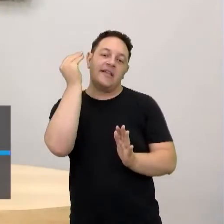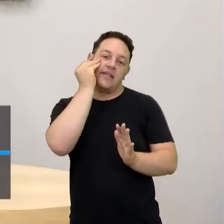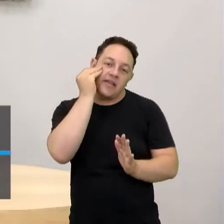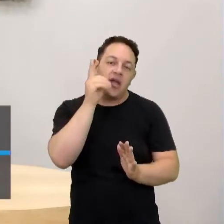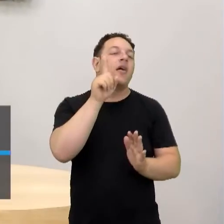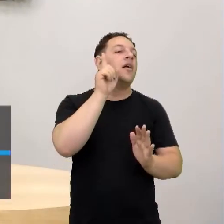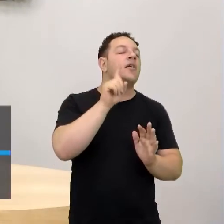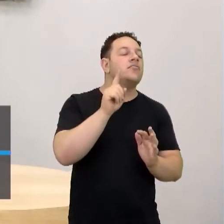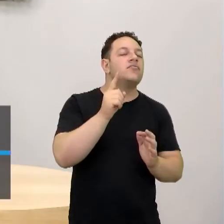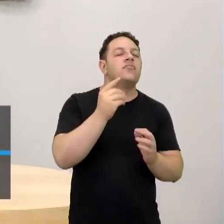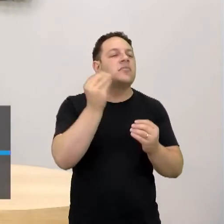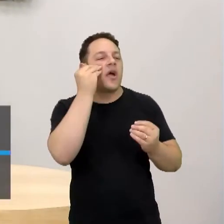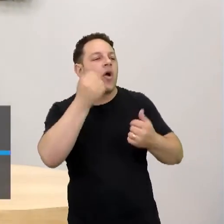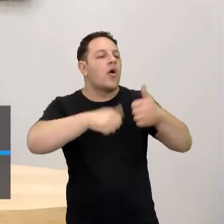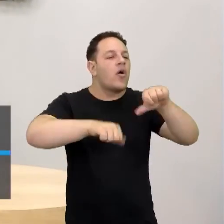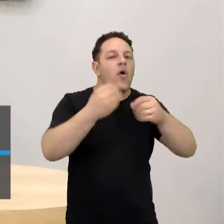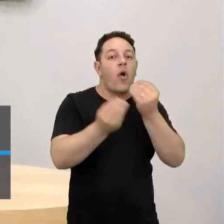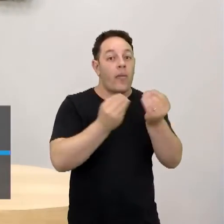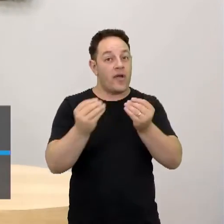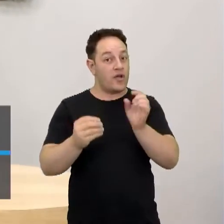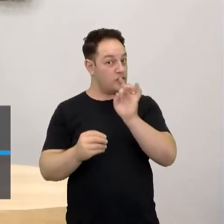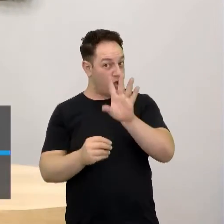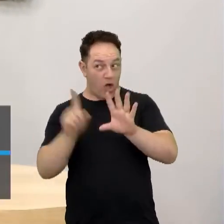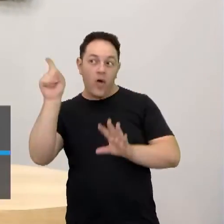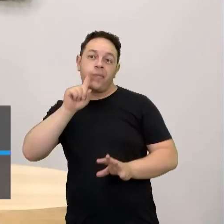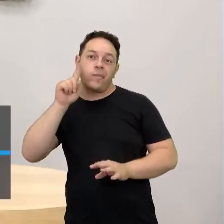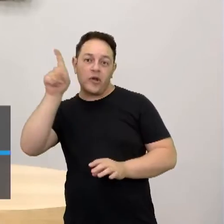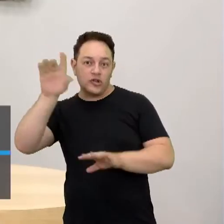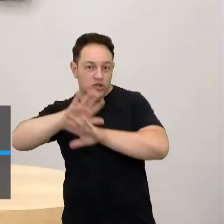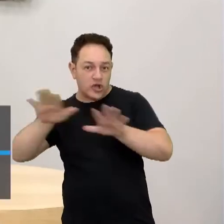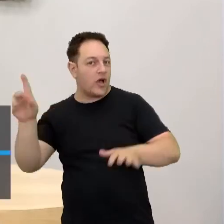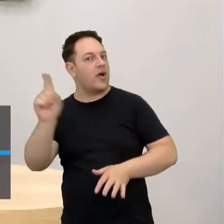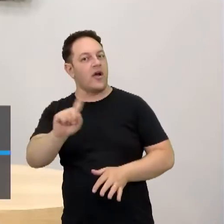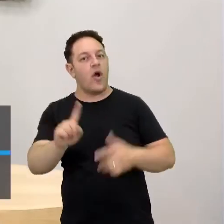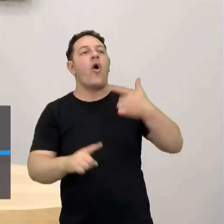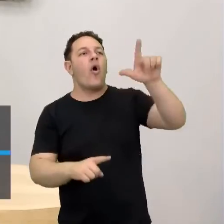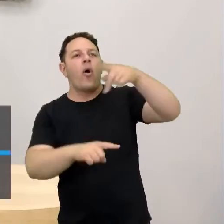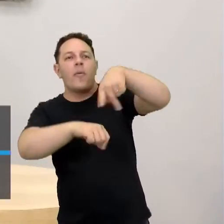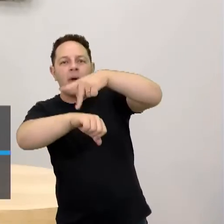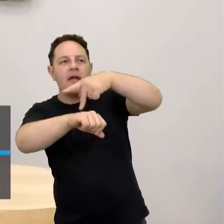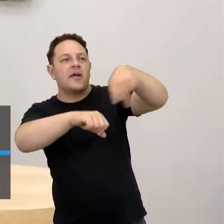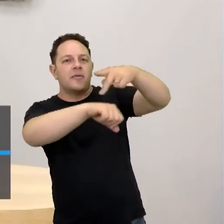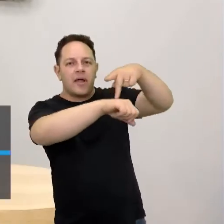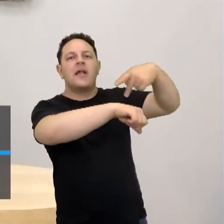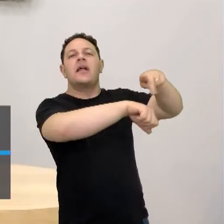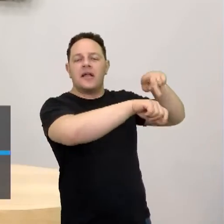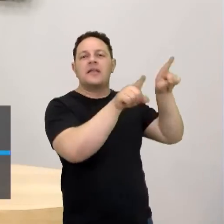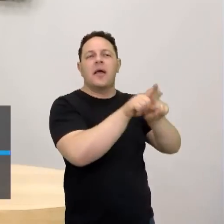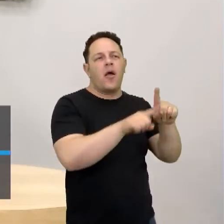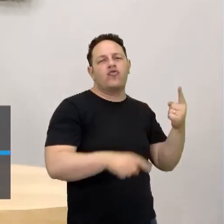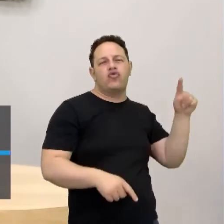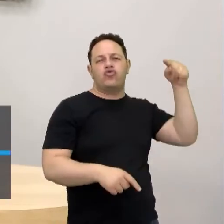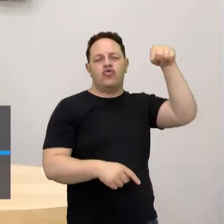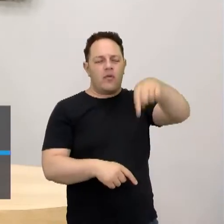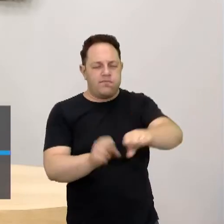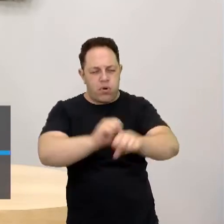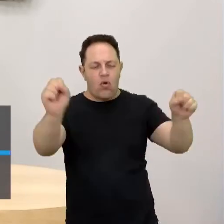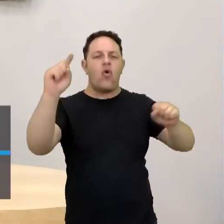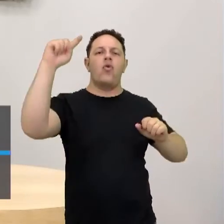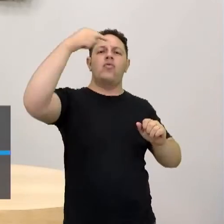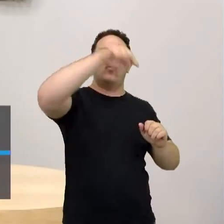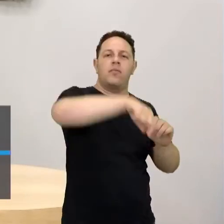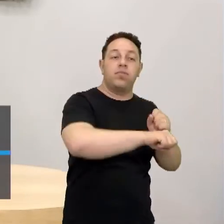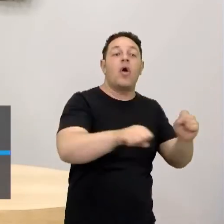foi só os Estados Unidos que fez experimentos na Oceania, outros países fizeram, porque a Oceania tem várias ilhas que pertencem a